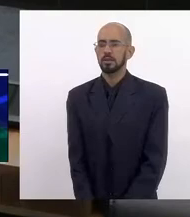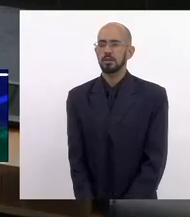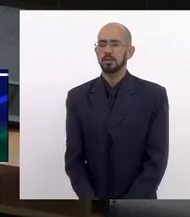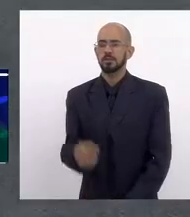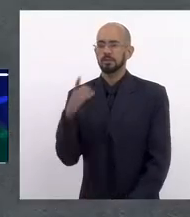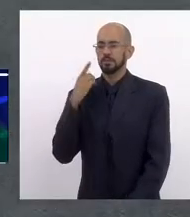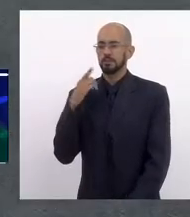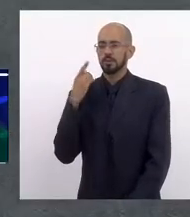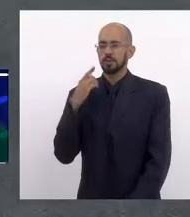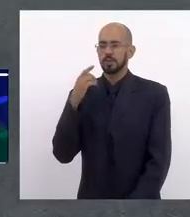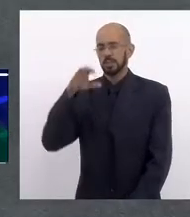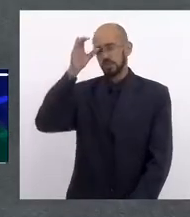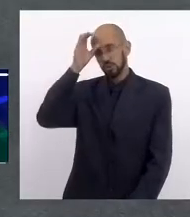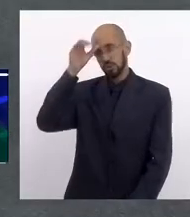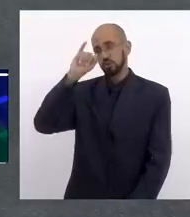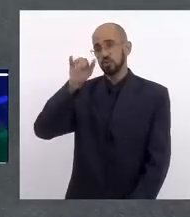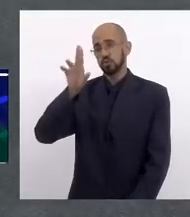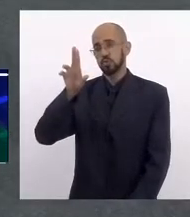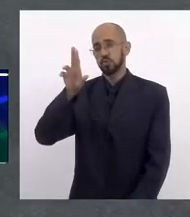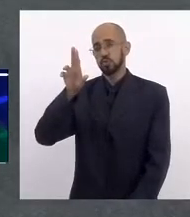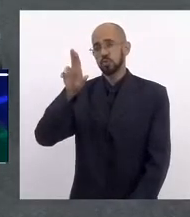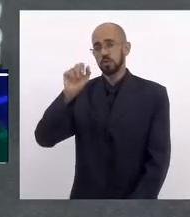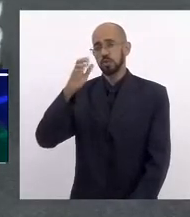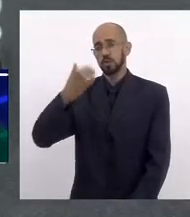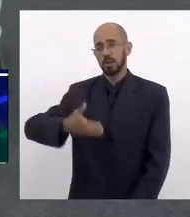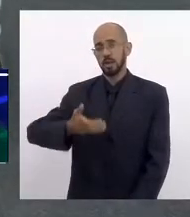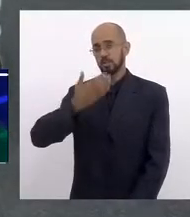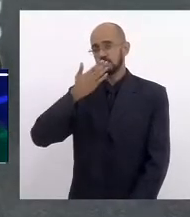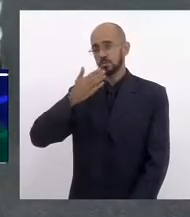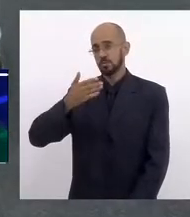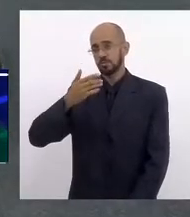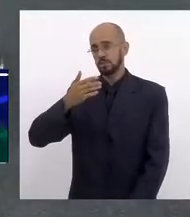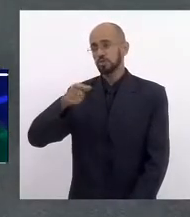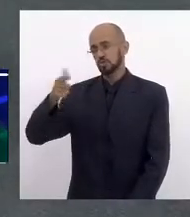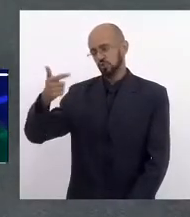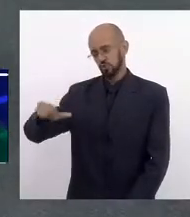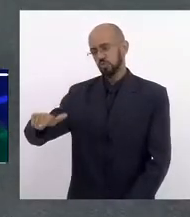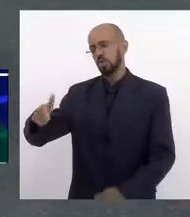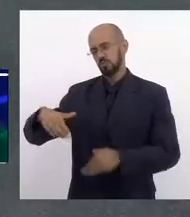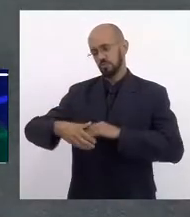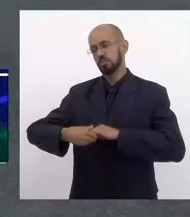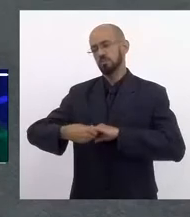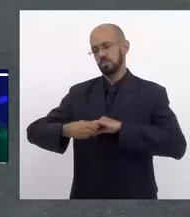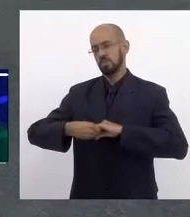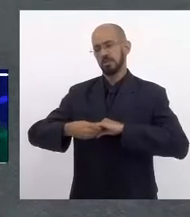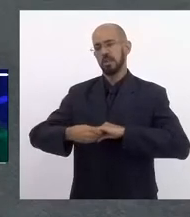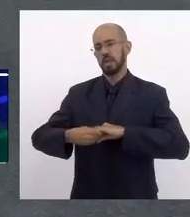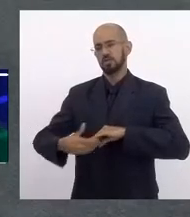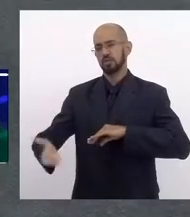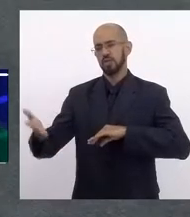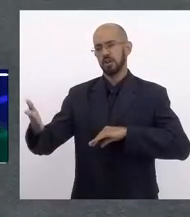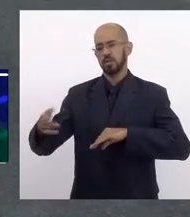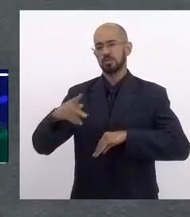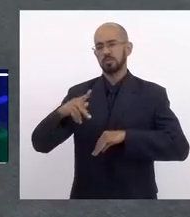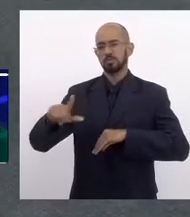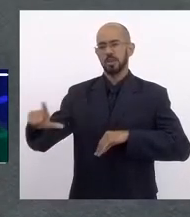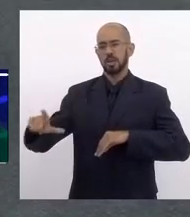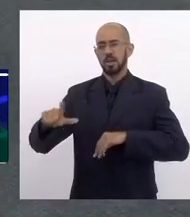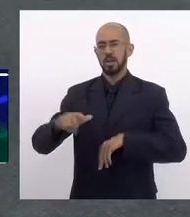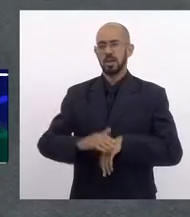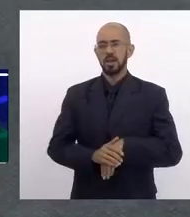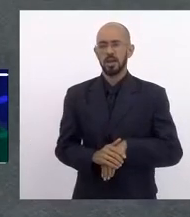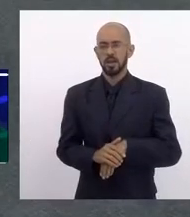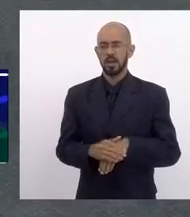Deputada Tia Ju, eu quero novamente cumprimentar Vossa Excelência por esse projeto